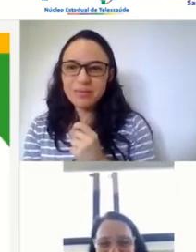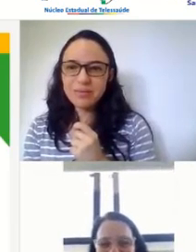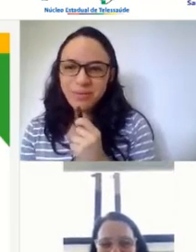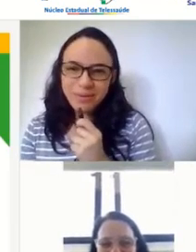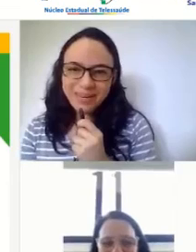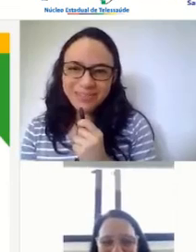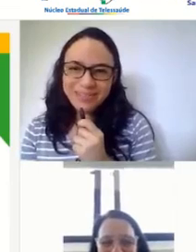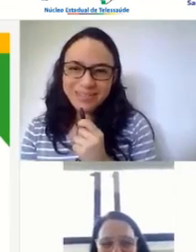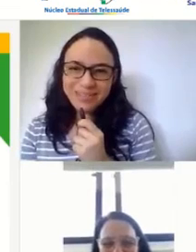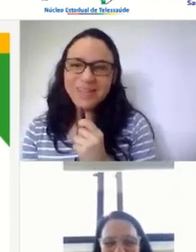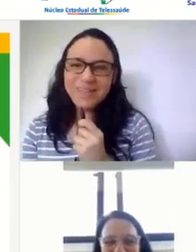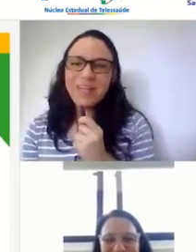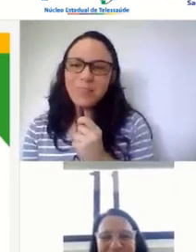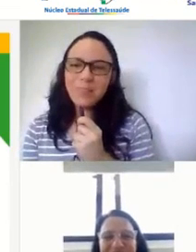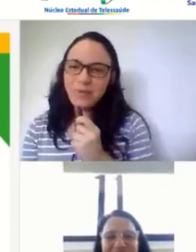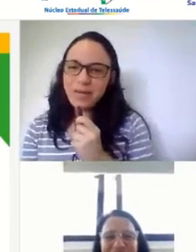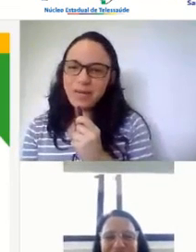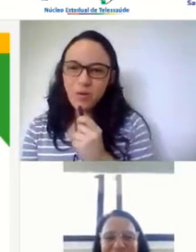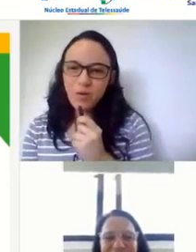e